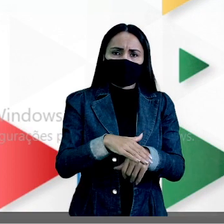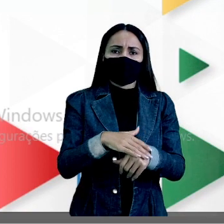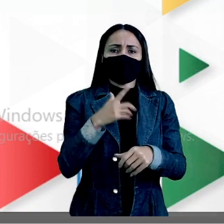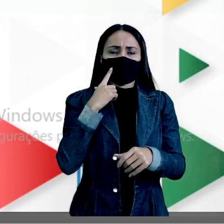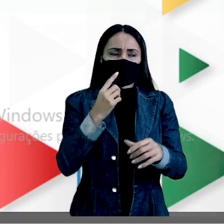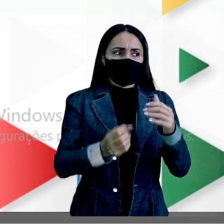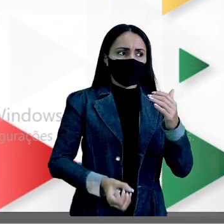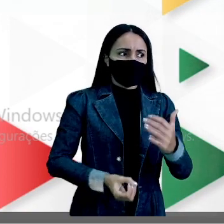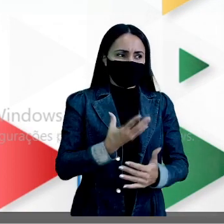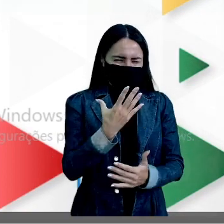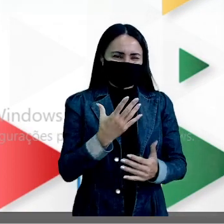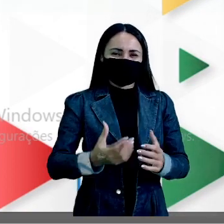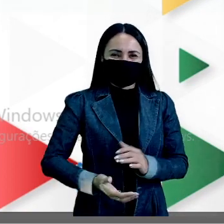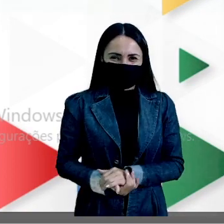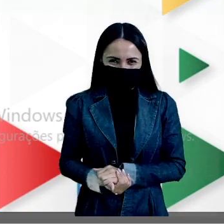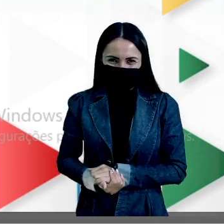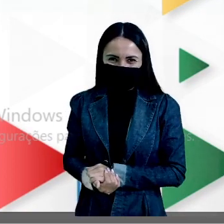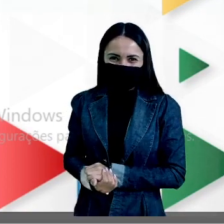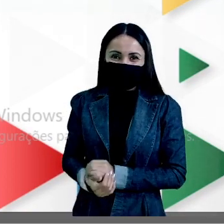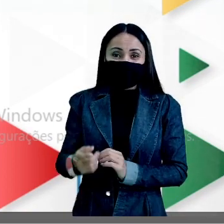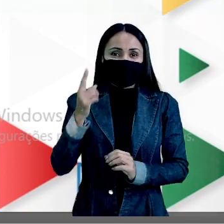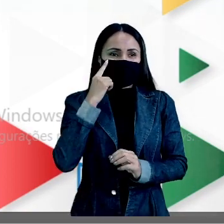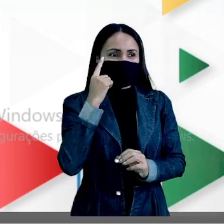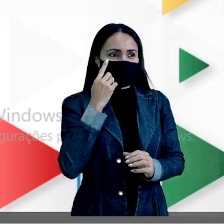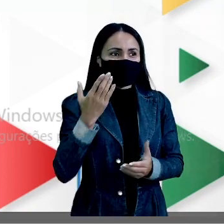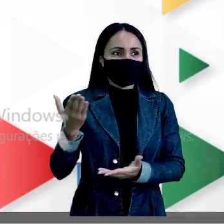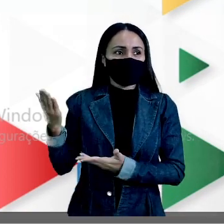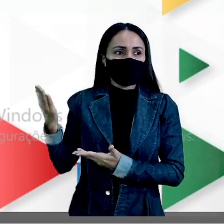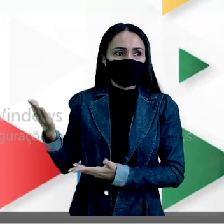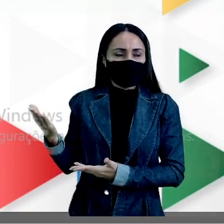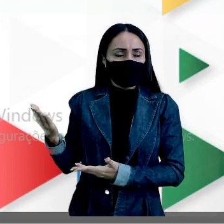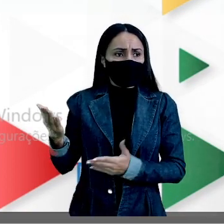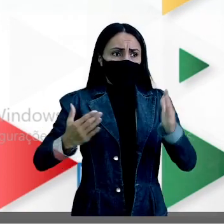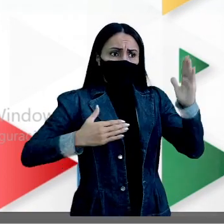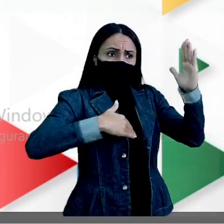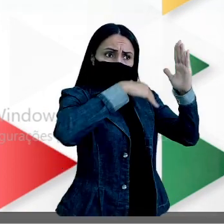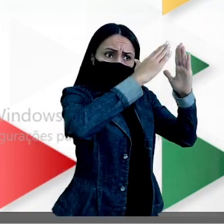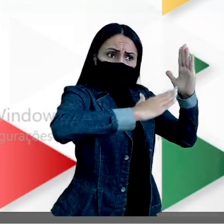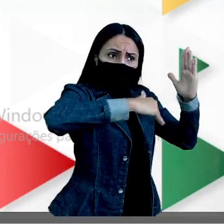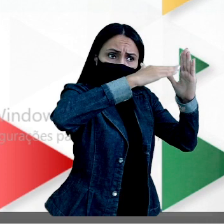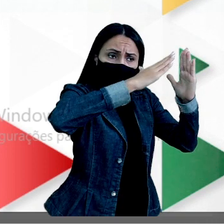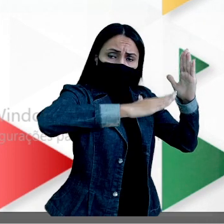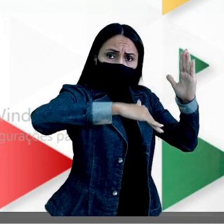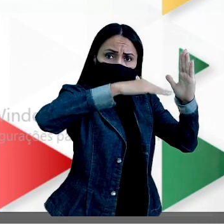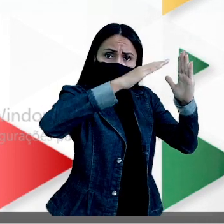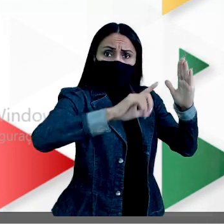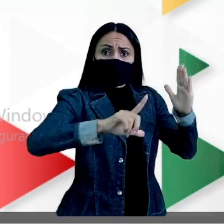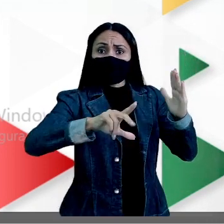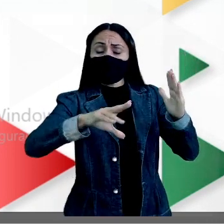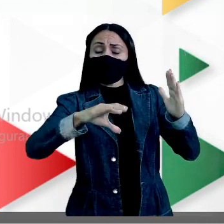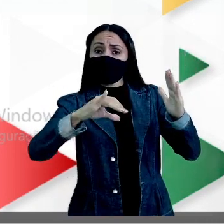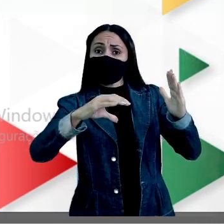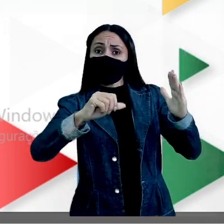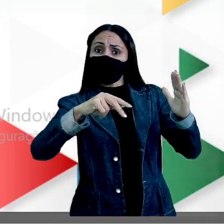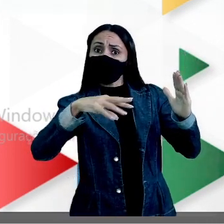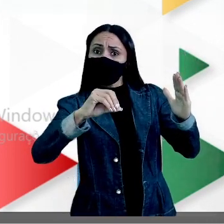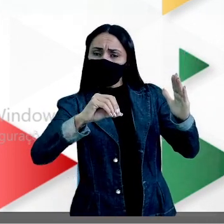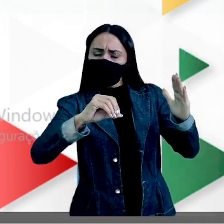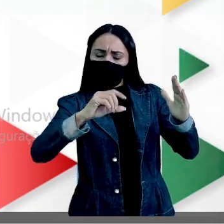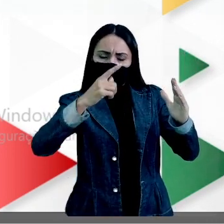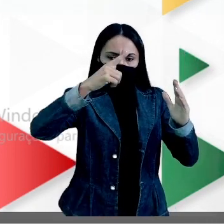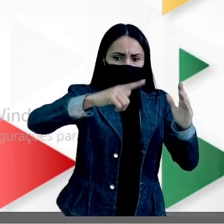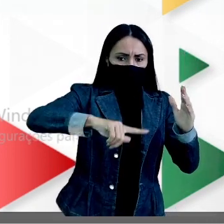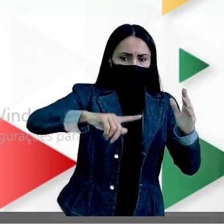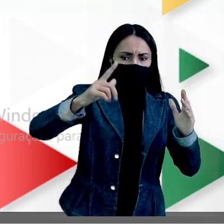né? Na tela você vê aí que um deles foi um pintor de paredes, né? Luciano Anacleto de Queiroz. O outro foi